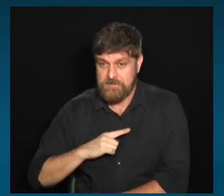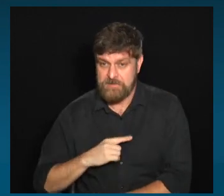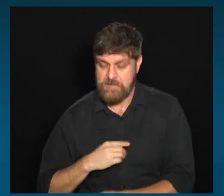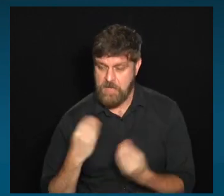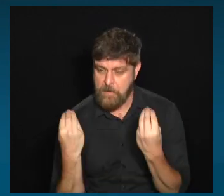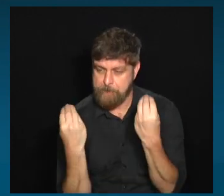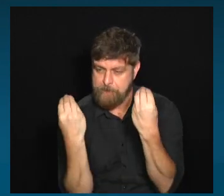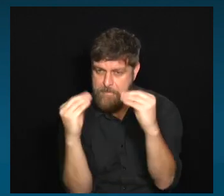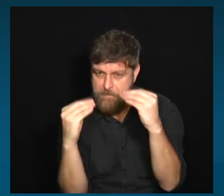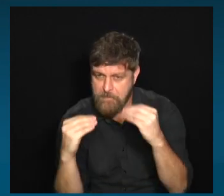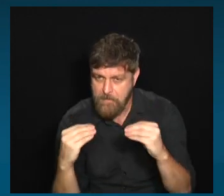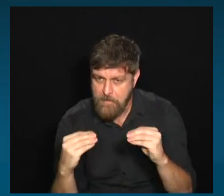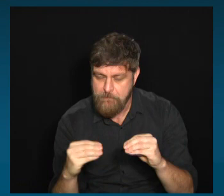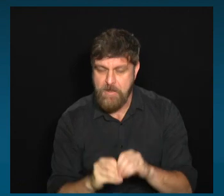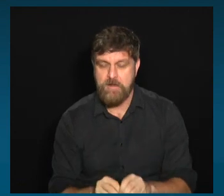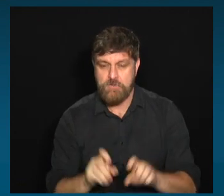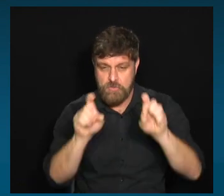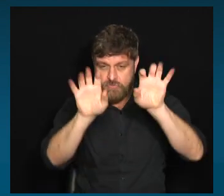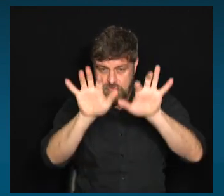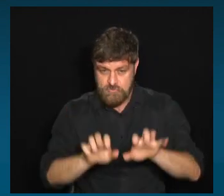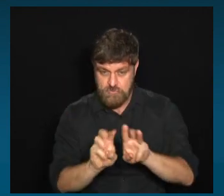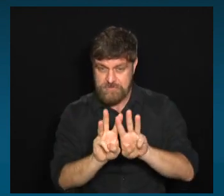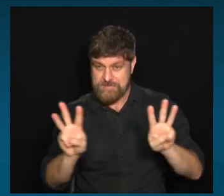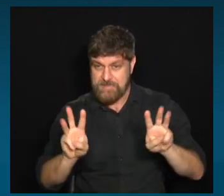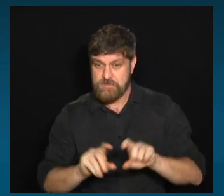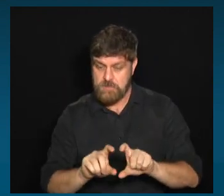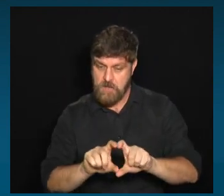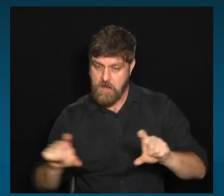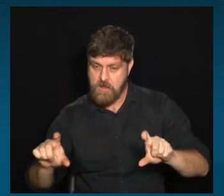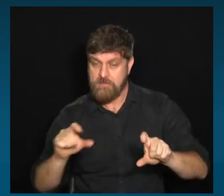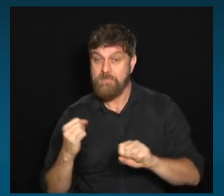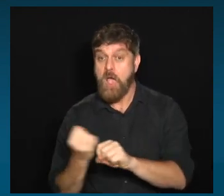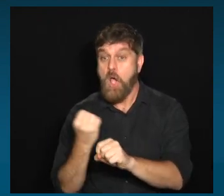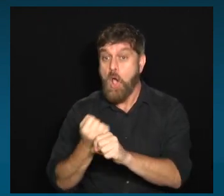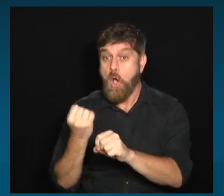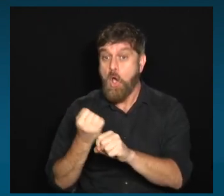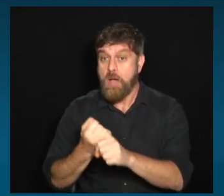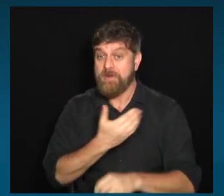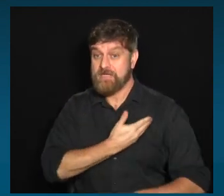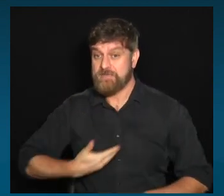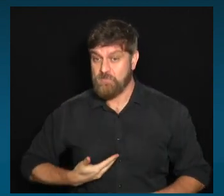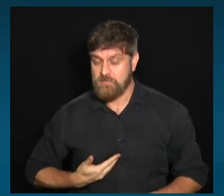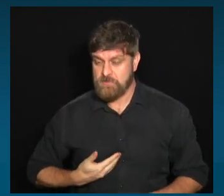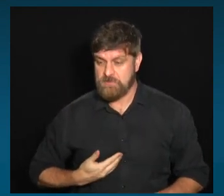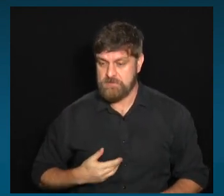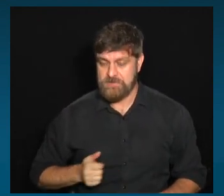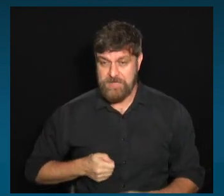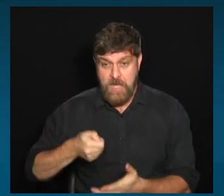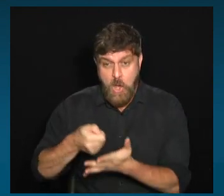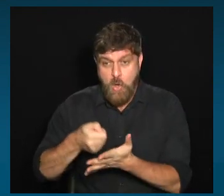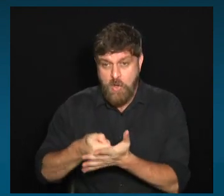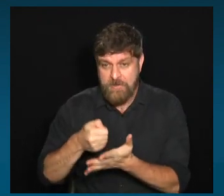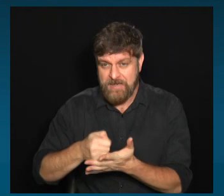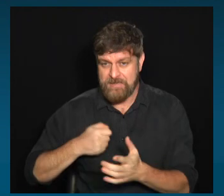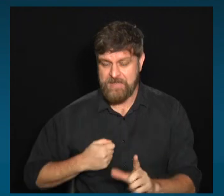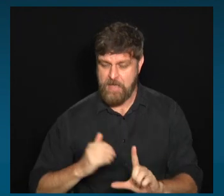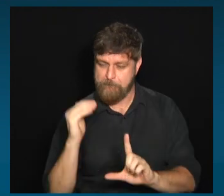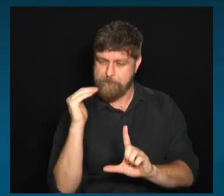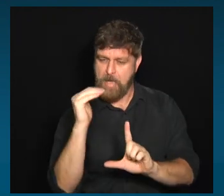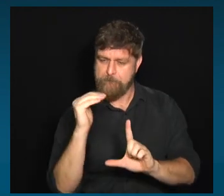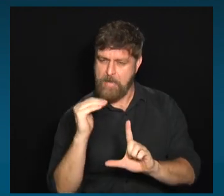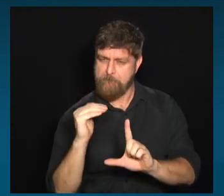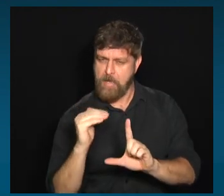site da Prefeitura um espaço denominado Portal de Obras Públicas, que deverá obrigatoriamente conter